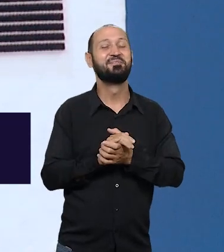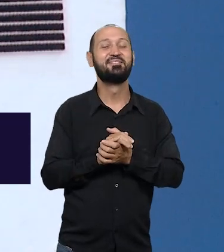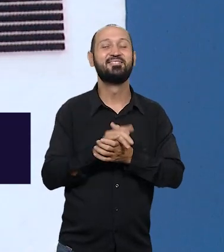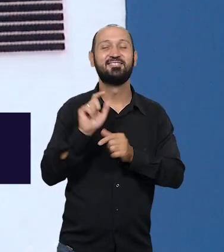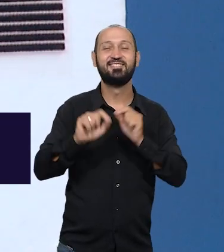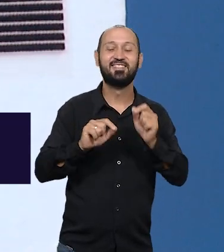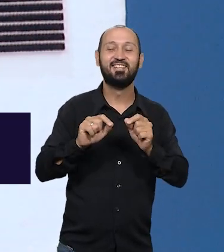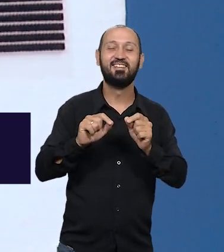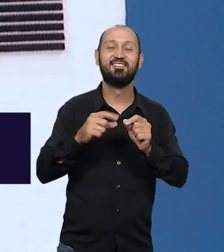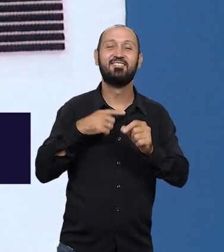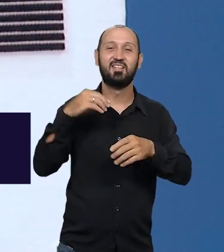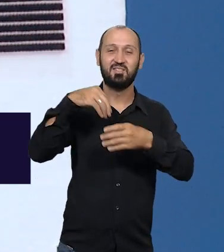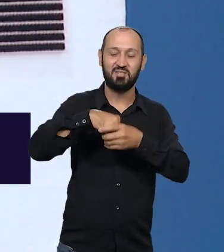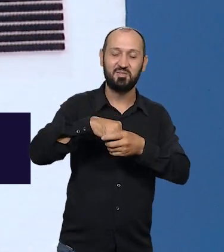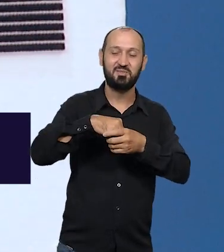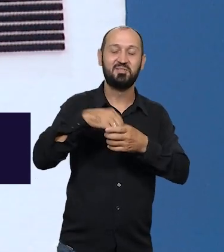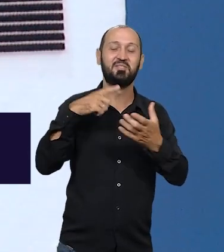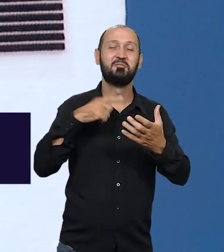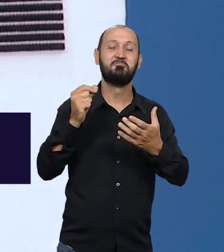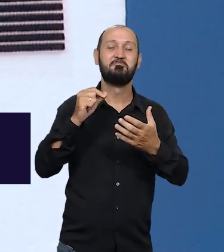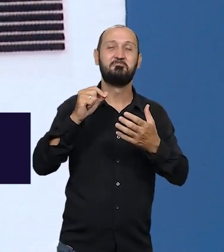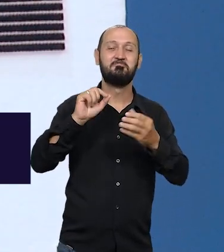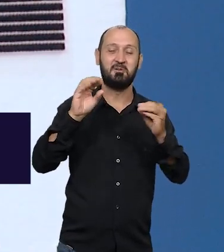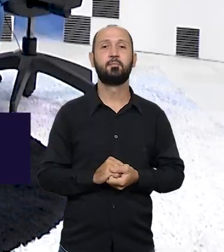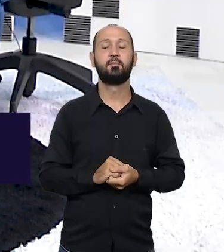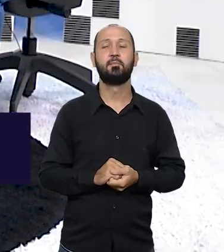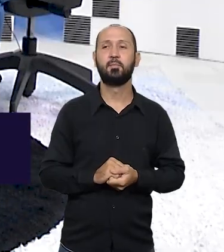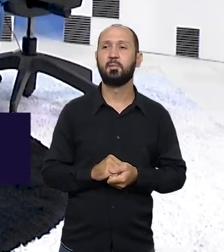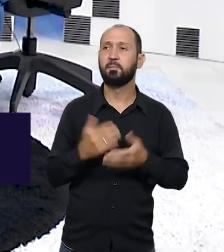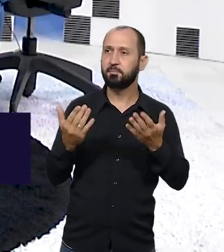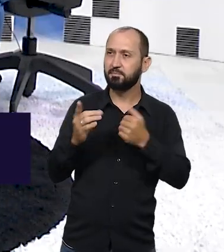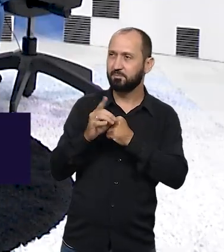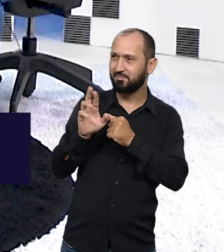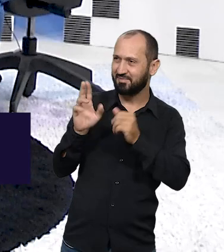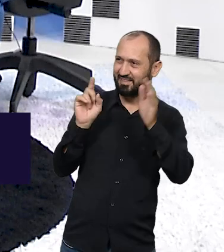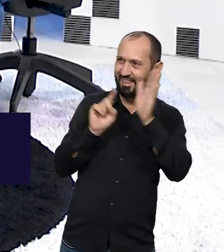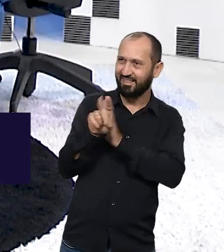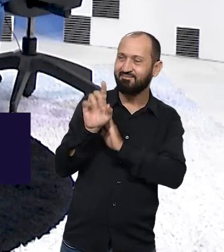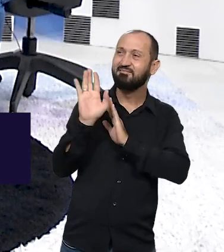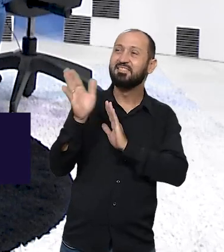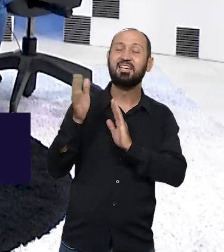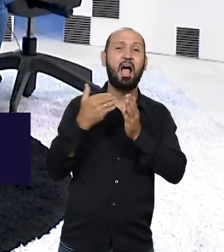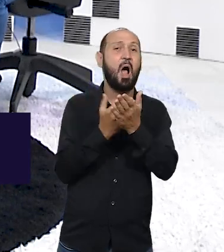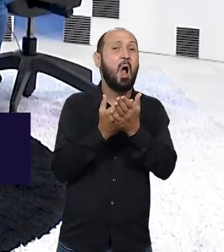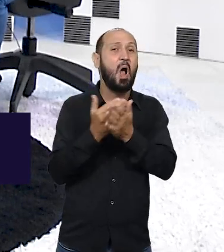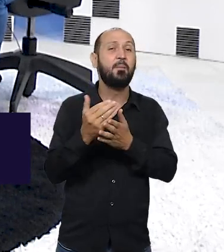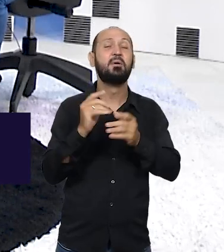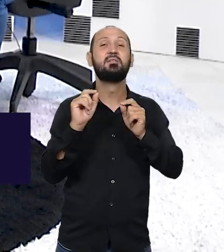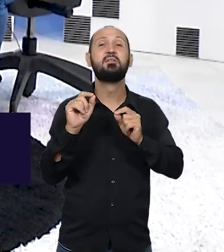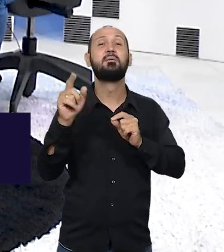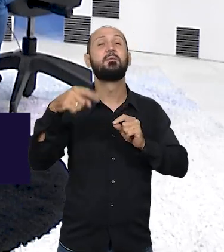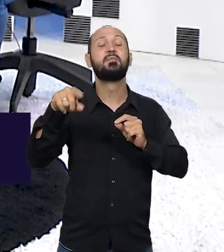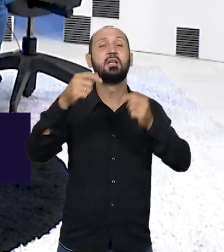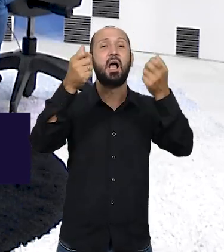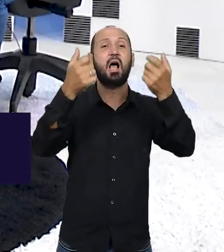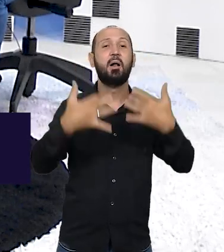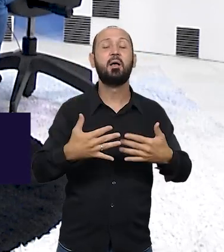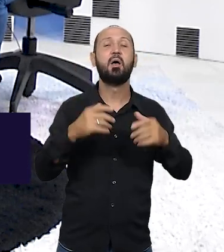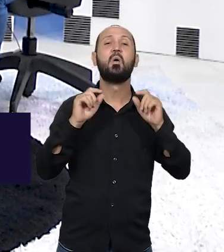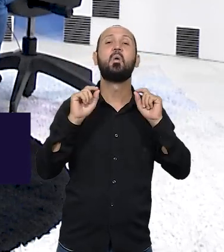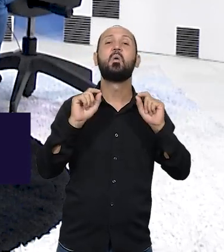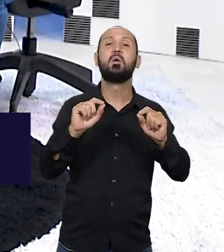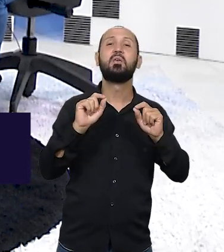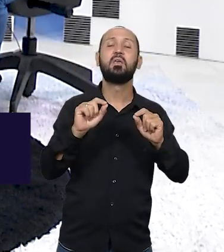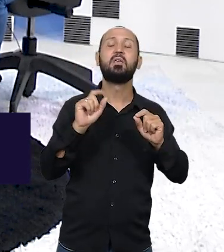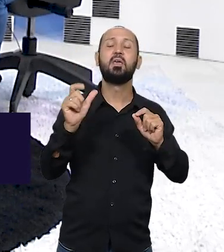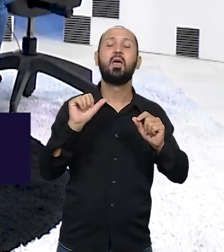que abrigam um autista a bordo, como assim dizendo. Doutora, eu já vou perguntar para você logo de cara, para você